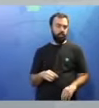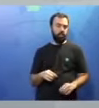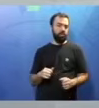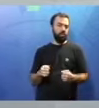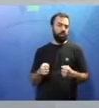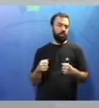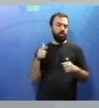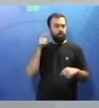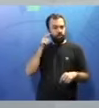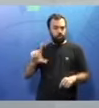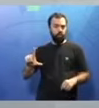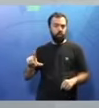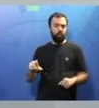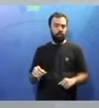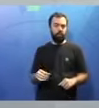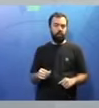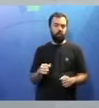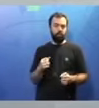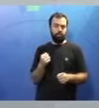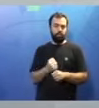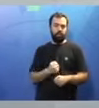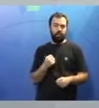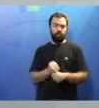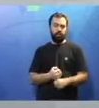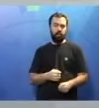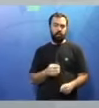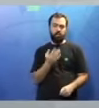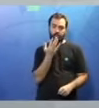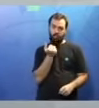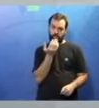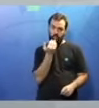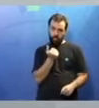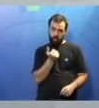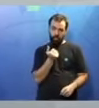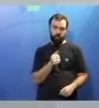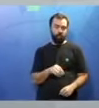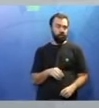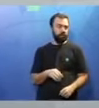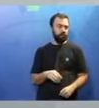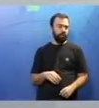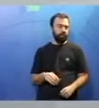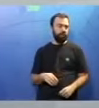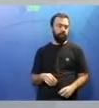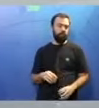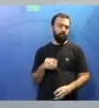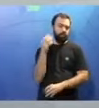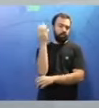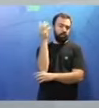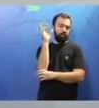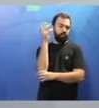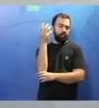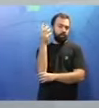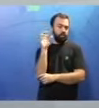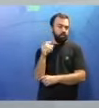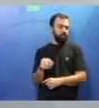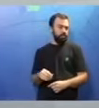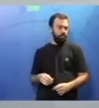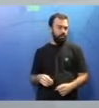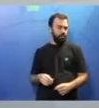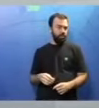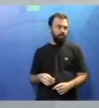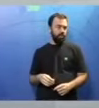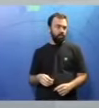próprio alimento? As plantas, que fazem fotossíntese, algas multicelulares,